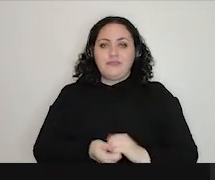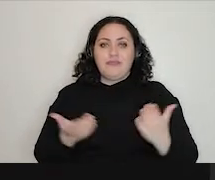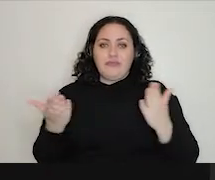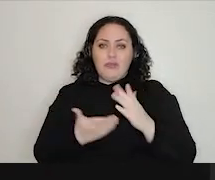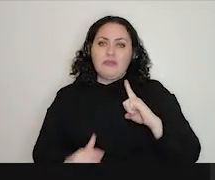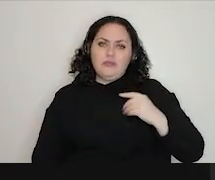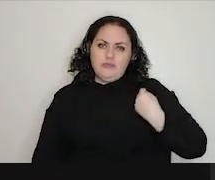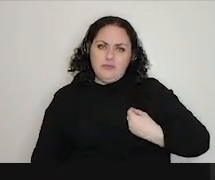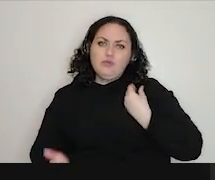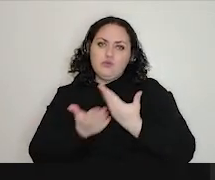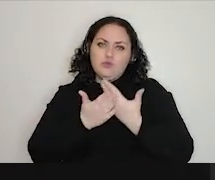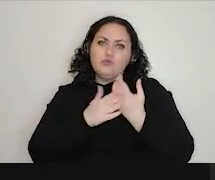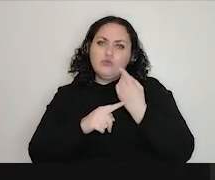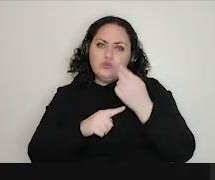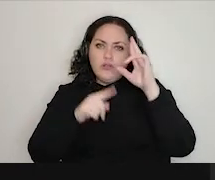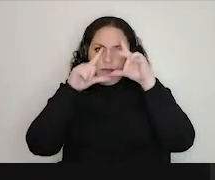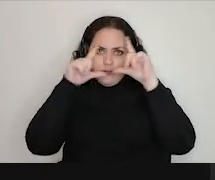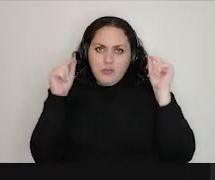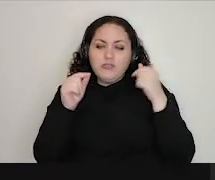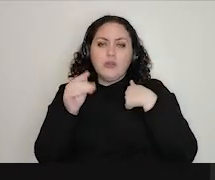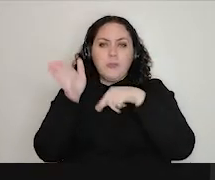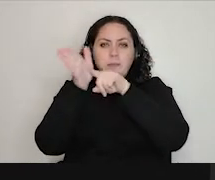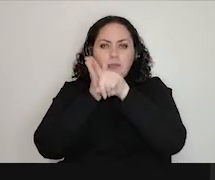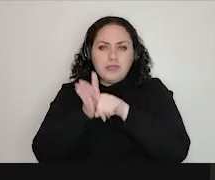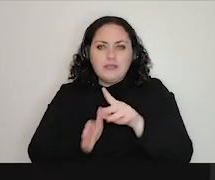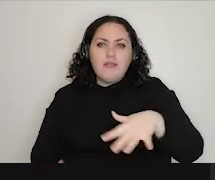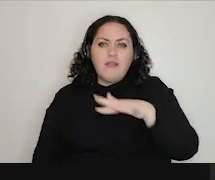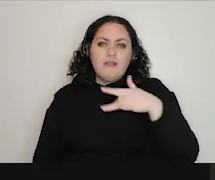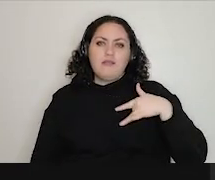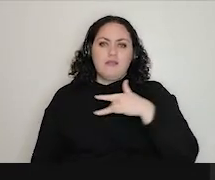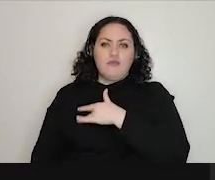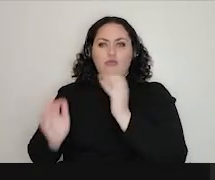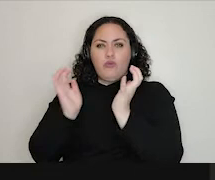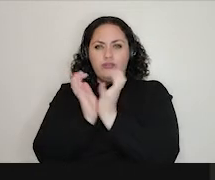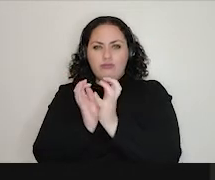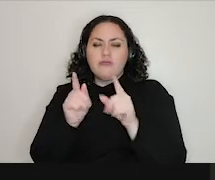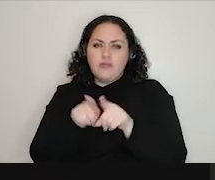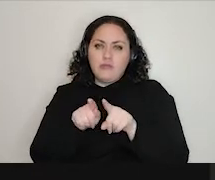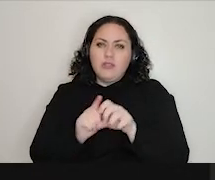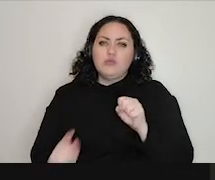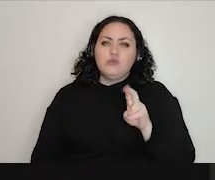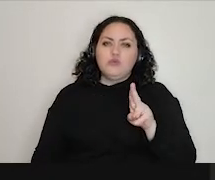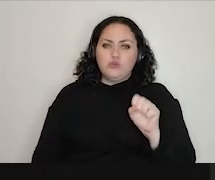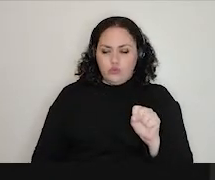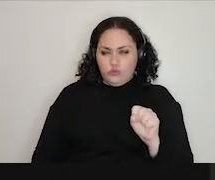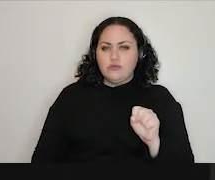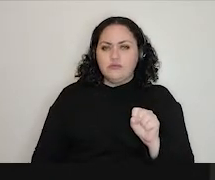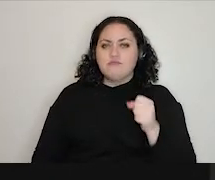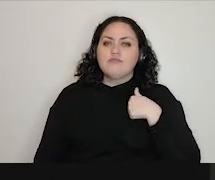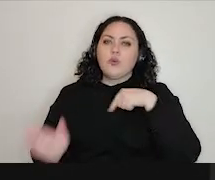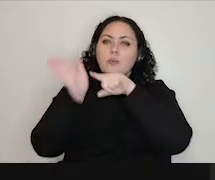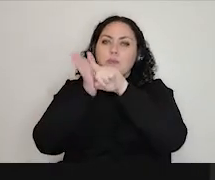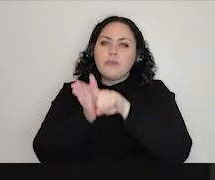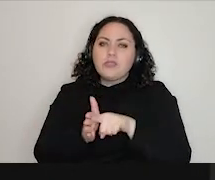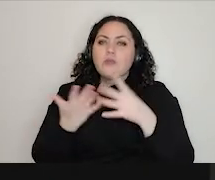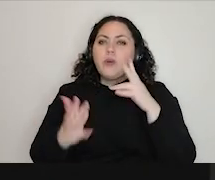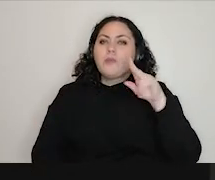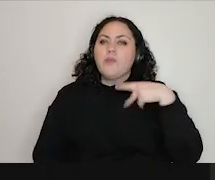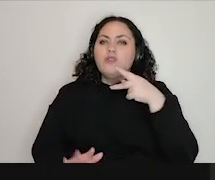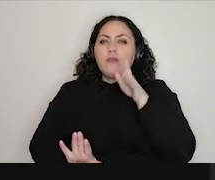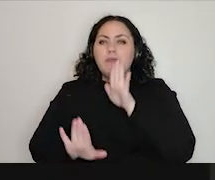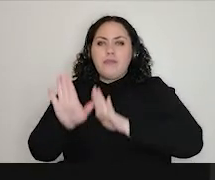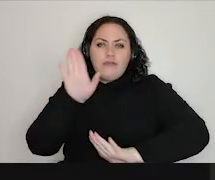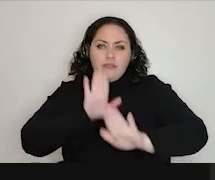áreas de atuação. Atualmente eu estou no doutorado em enfermagem e pesquiso no campo da saúde coletiva no